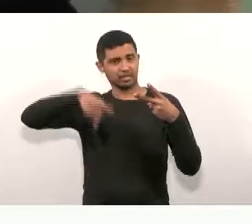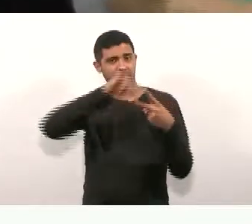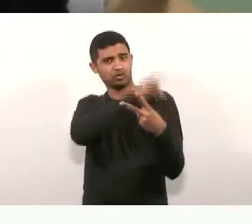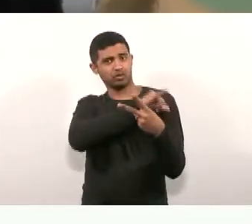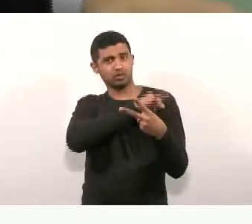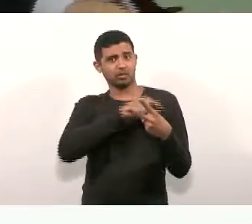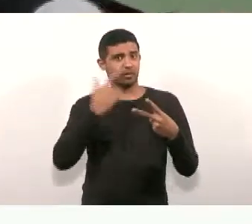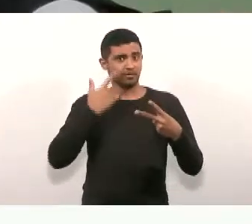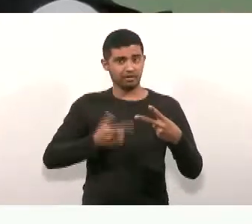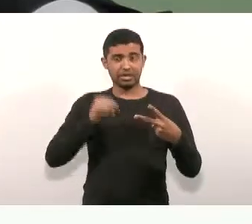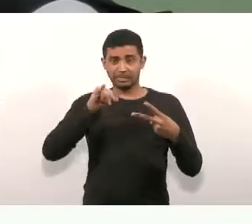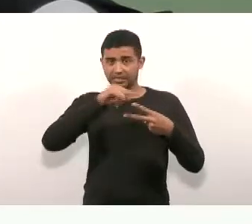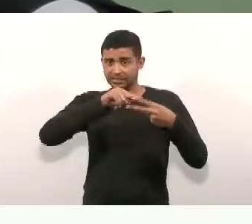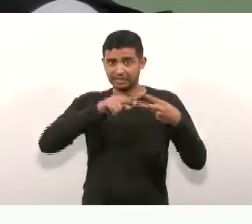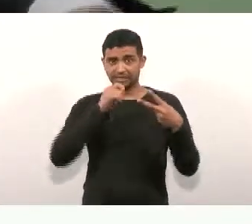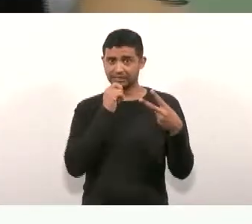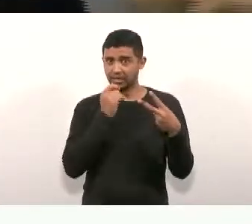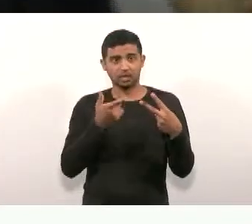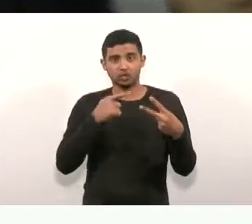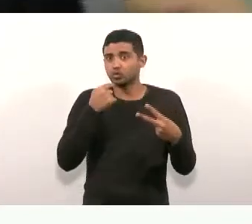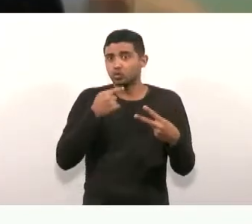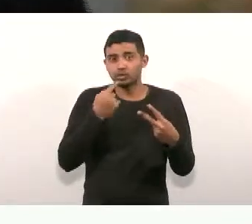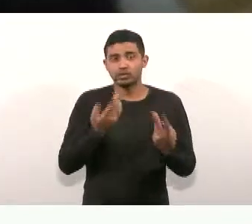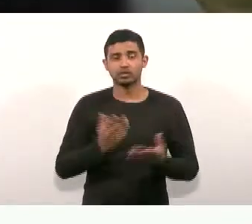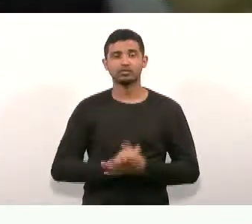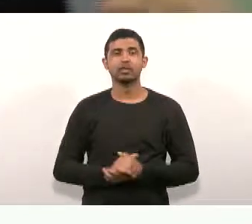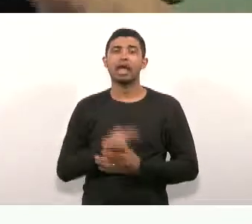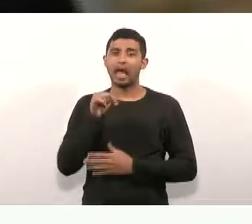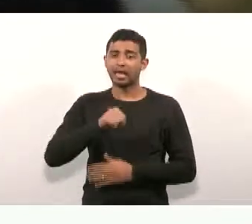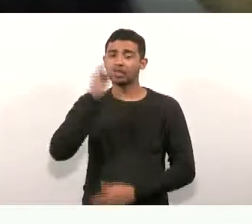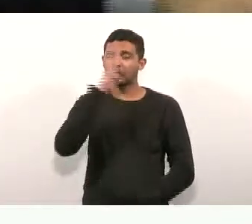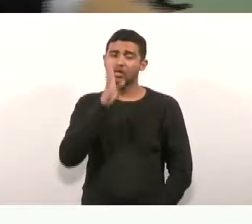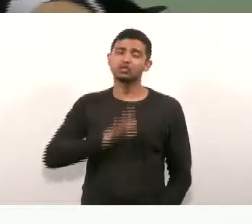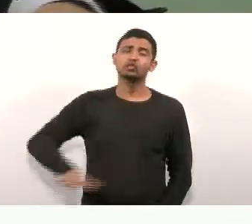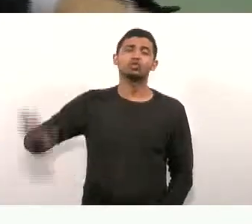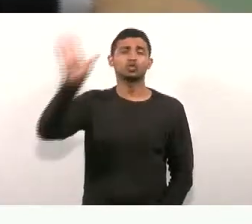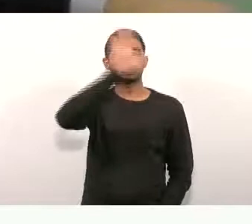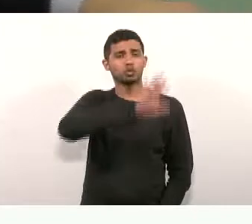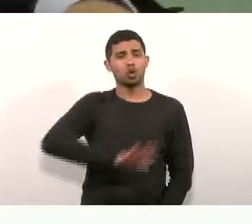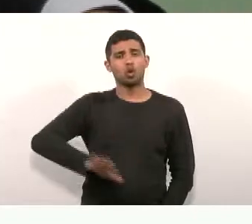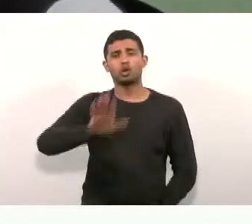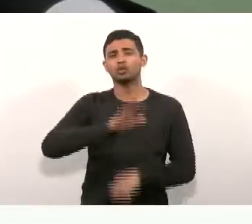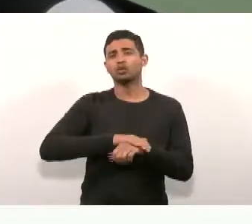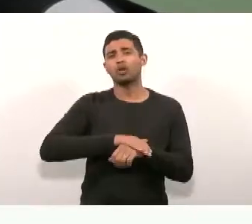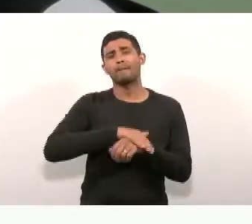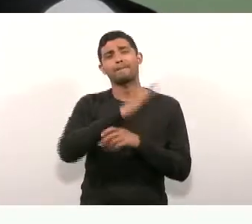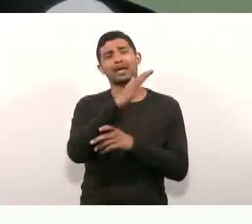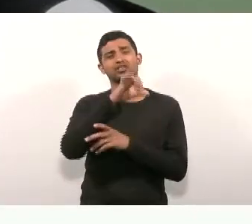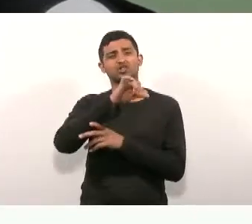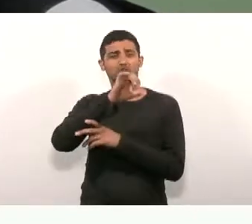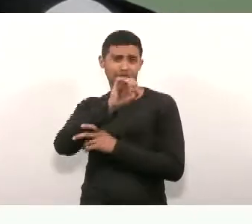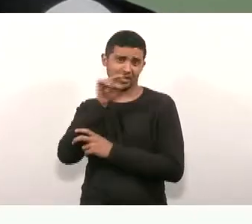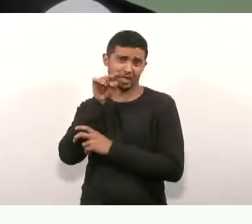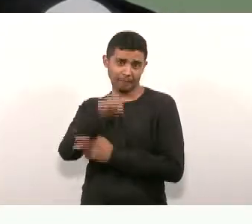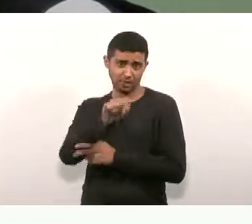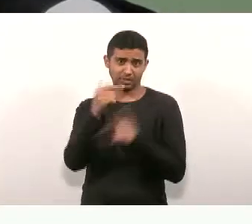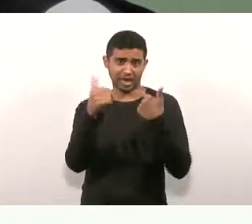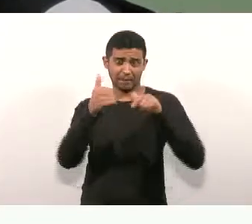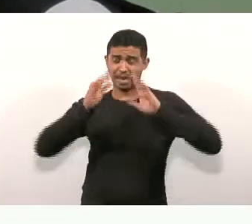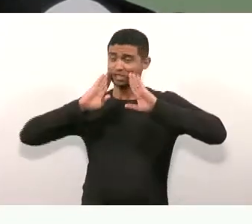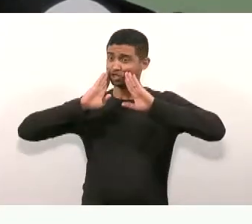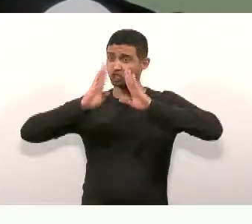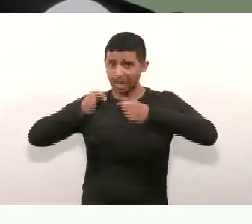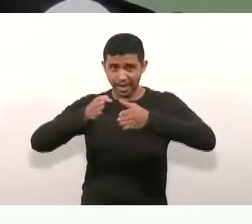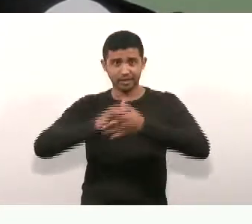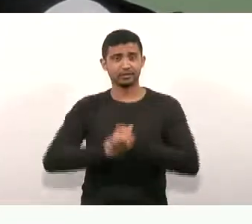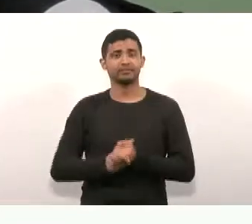o que conseguiu ser. Ela gerou no Brasil todo mais de 90 mil empregos diretos, né?